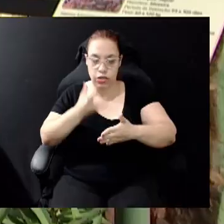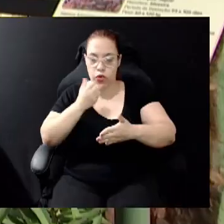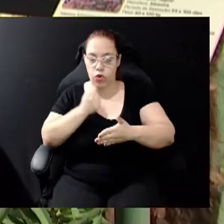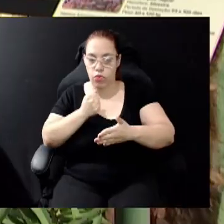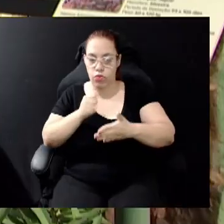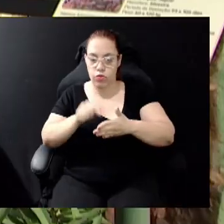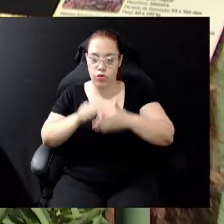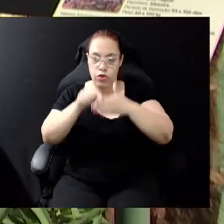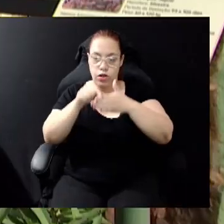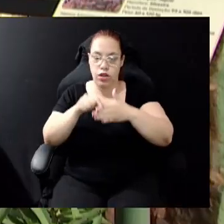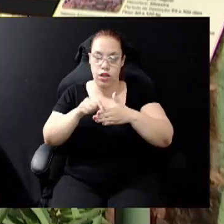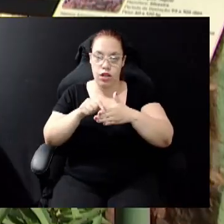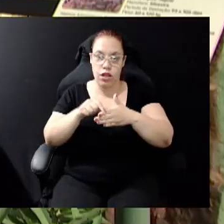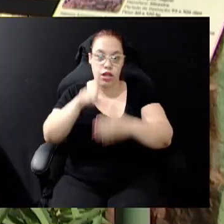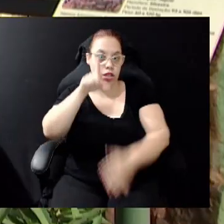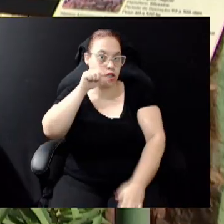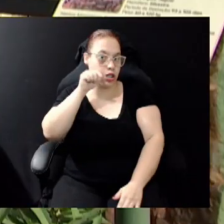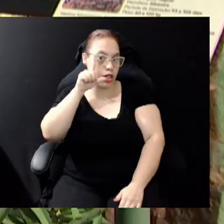aves, tá?